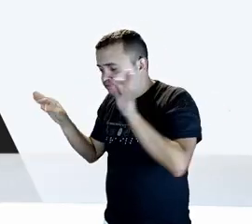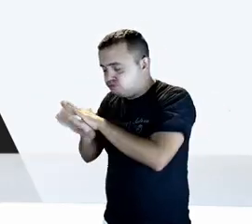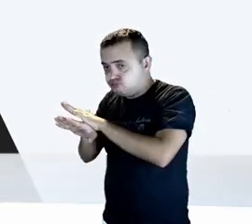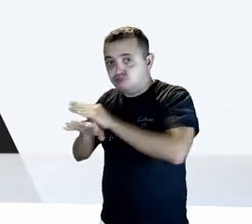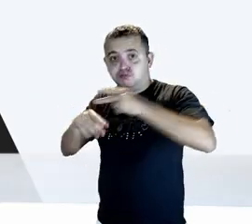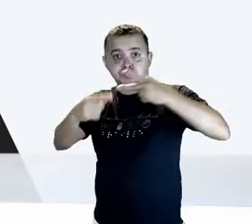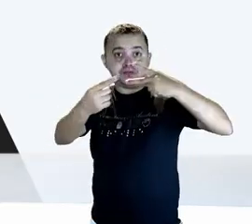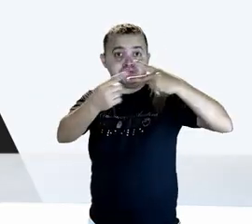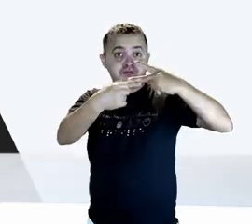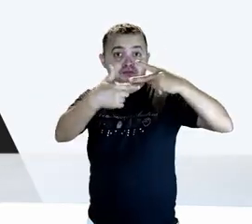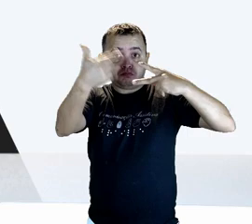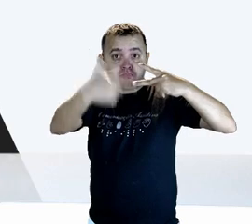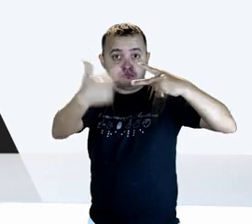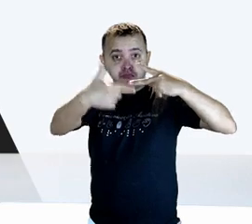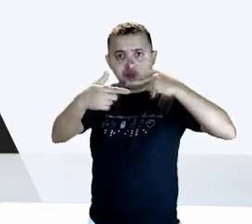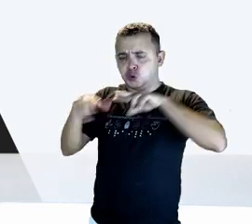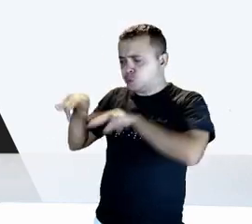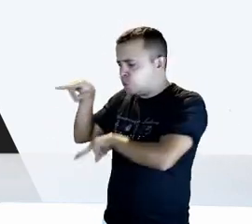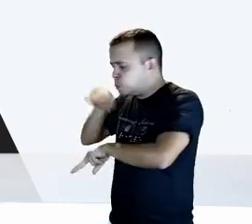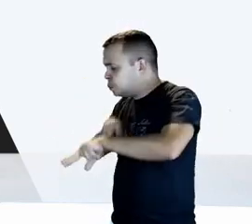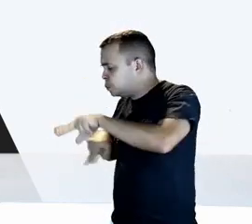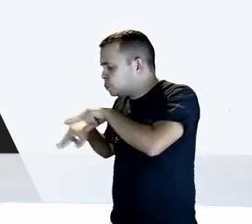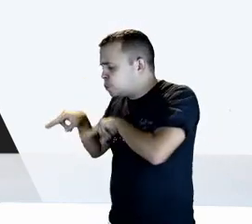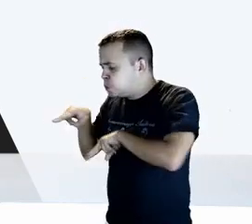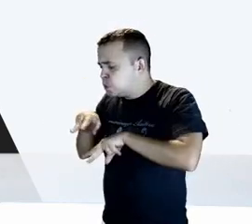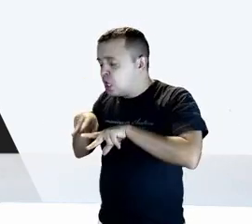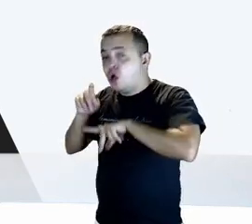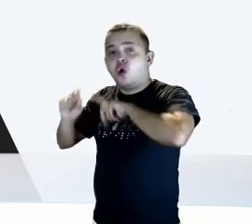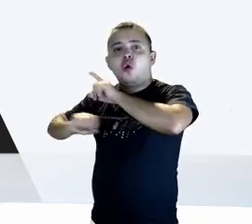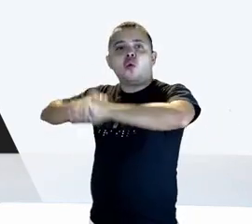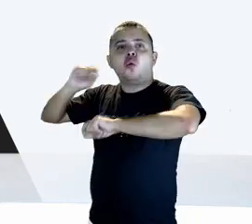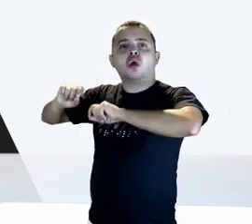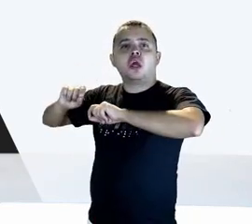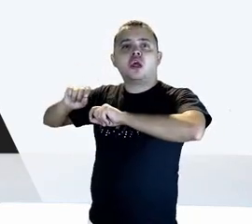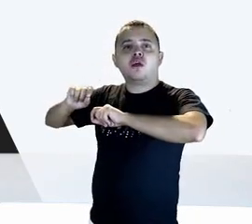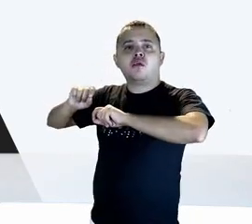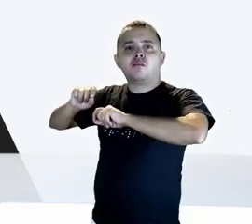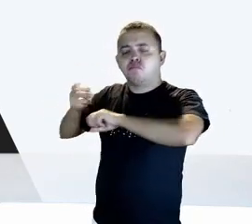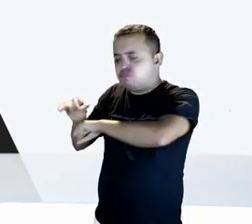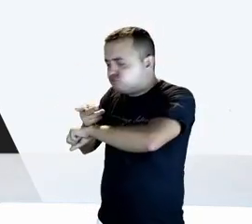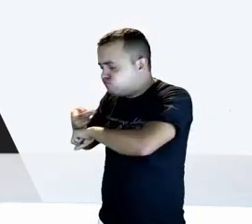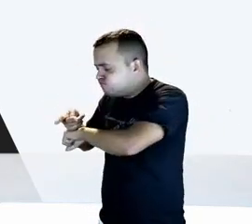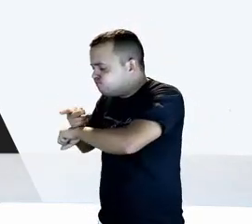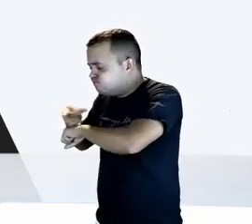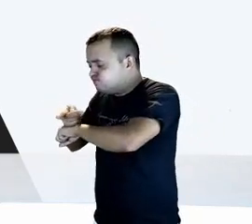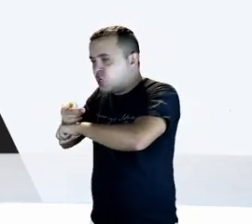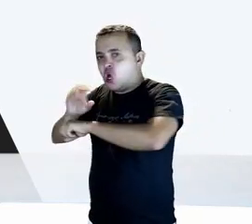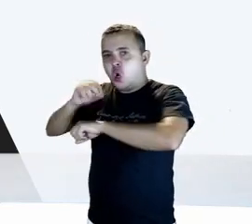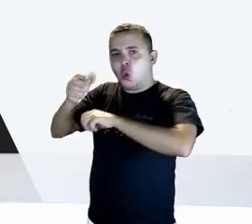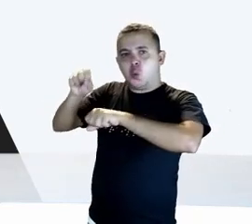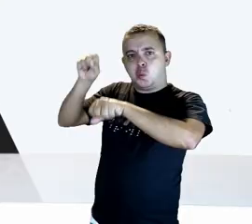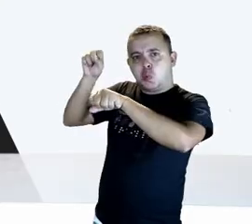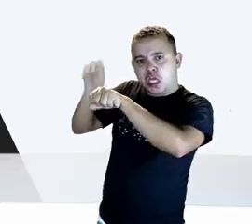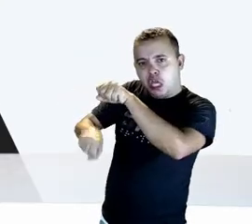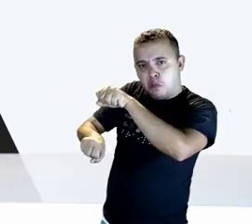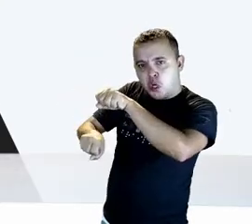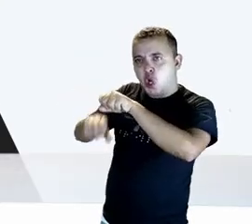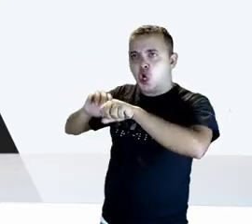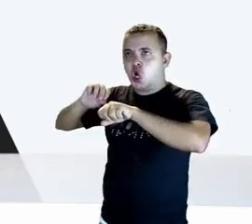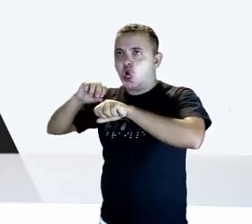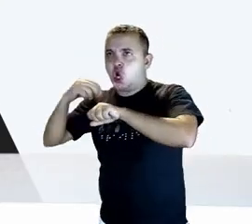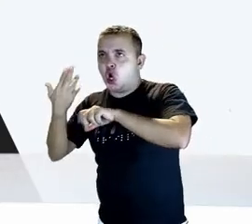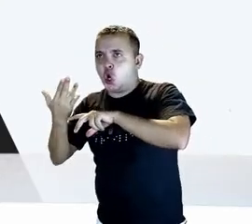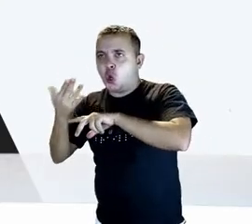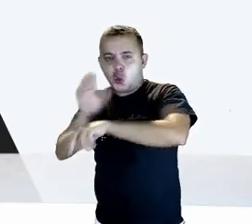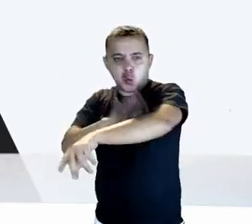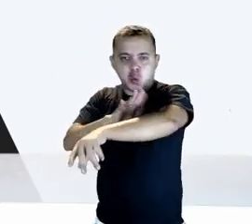vez, o principal propósito dela é justamente descobrir lesões ou problemas diversos